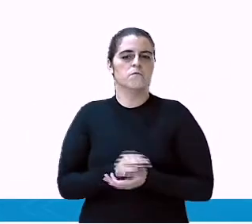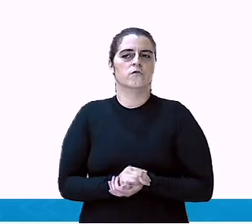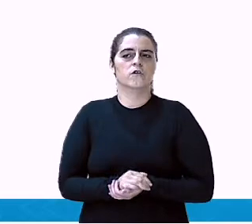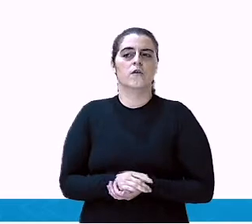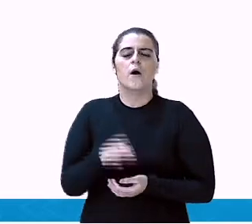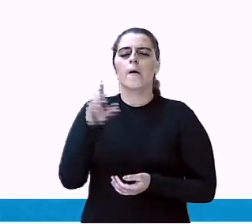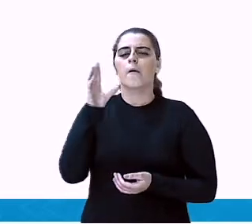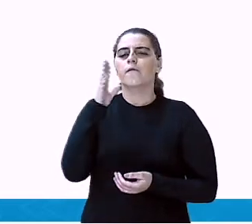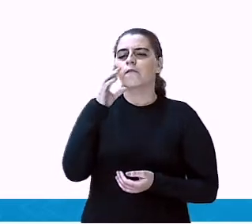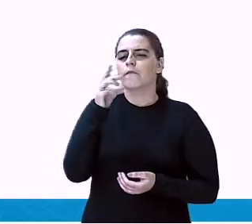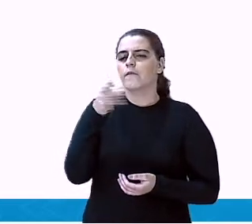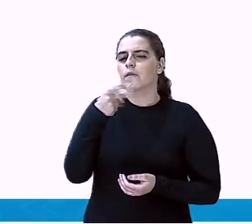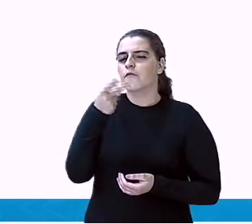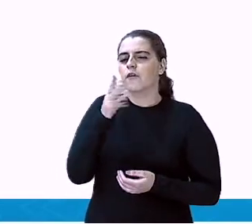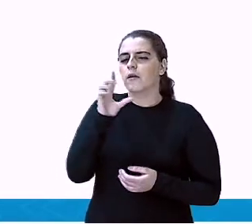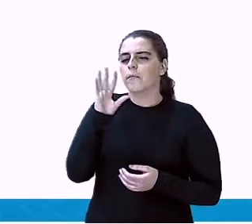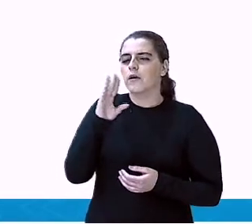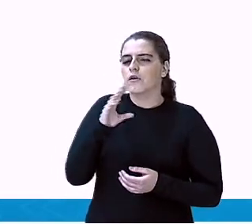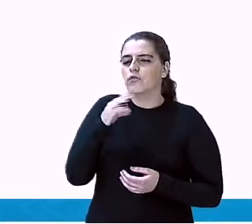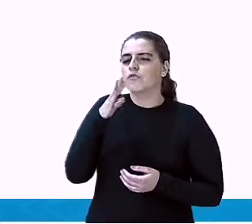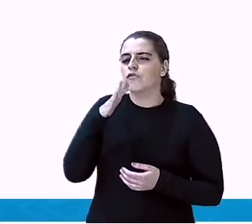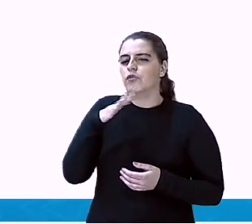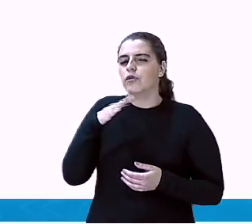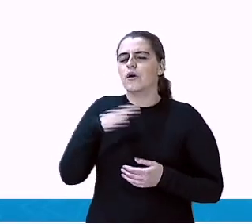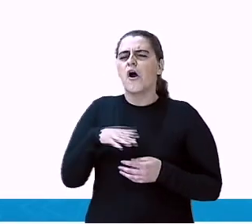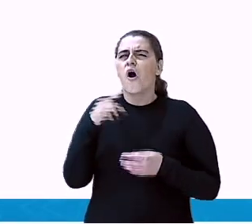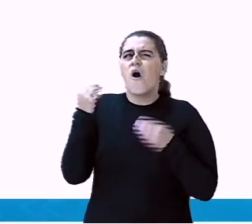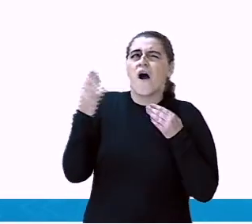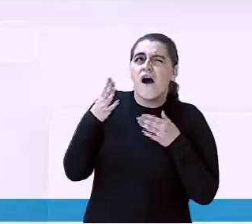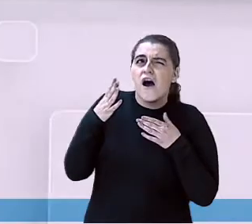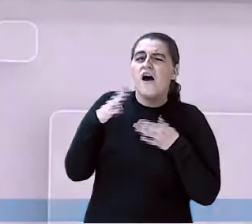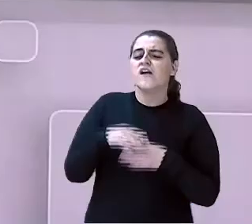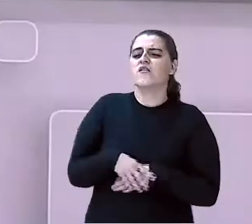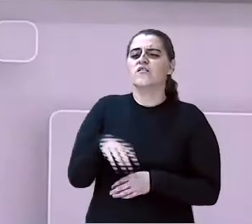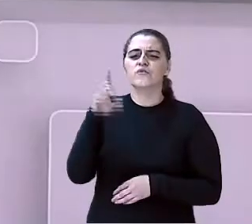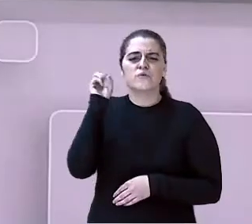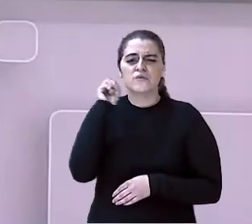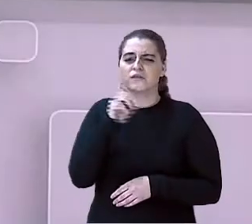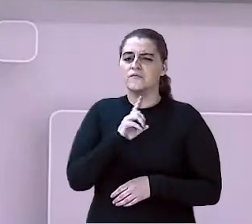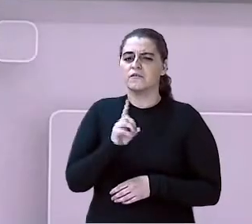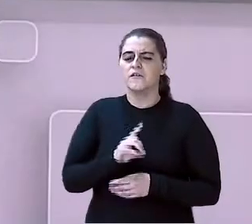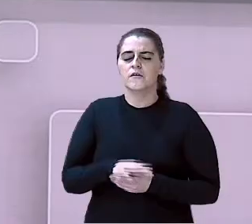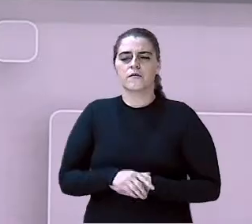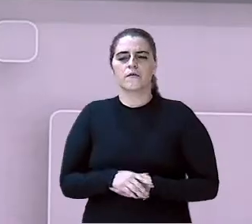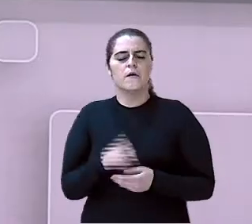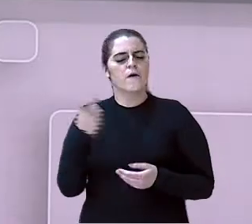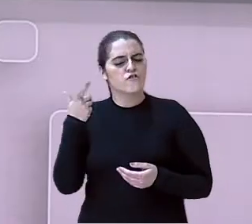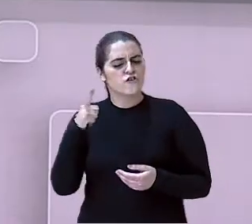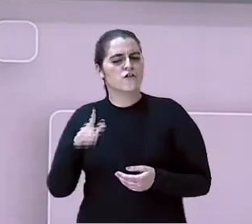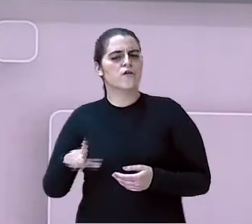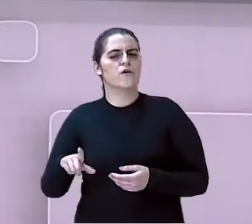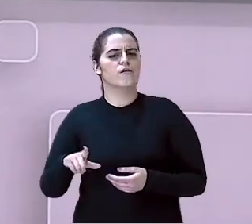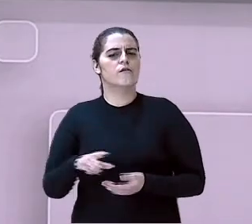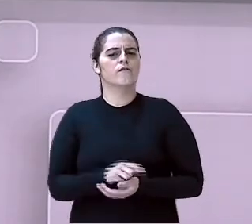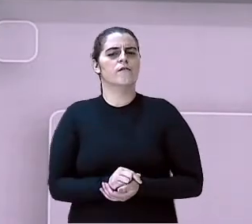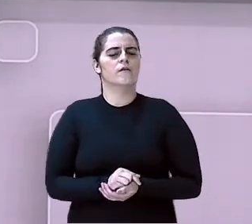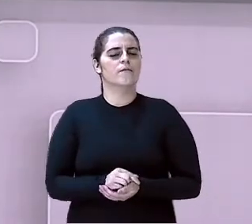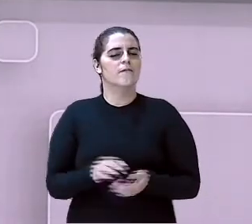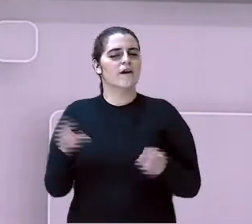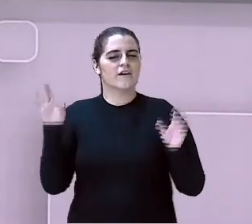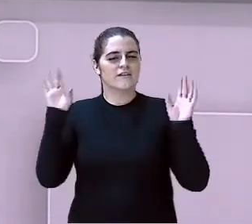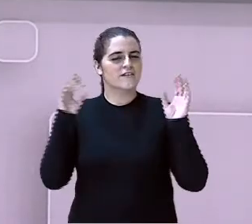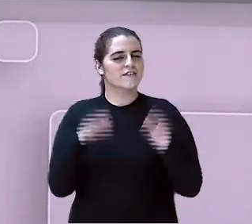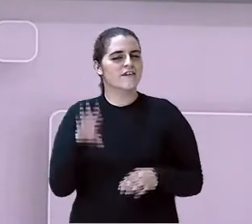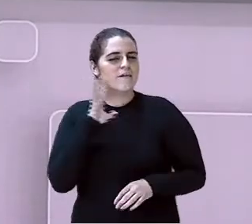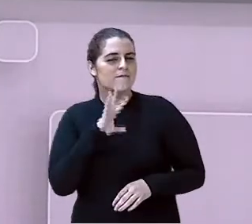Agora, se ele falar, oh, você anotou. Que? Você não vai conseguir ouvir muito bem, aí tem que pedir para repetir. Mas é muito